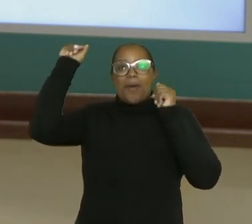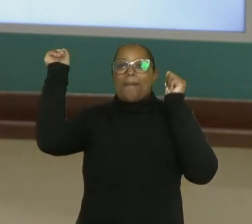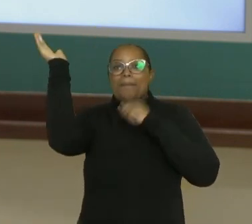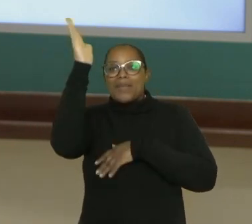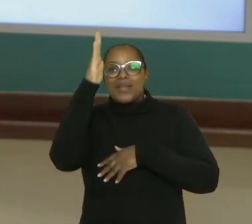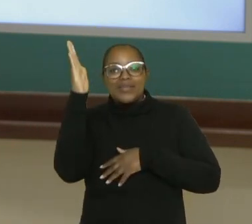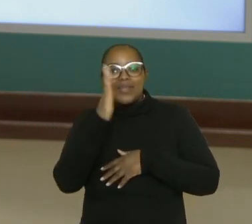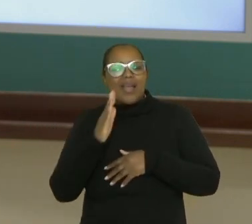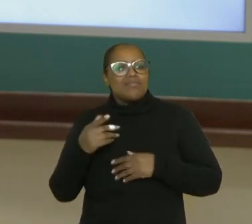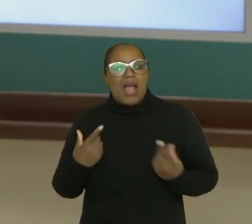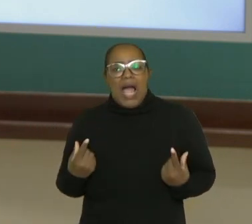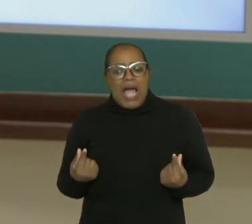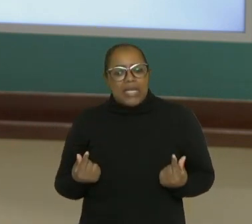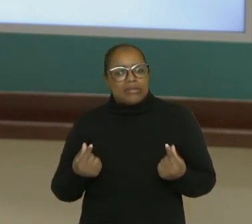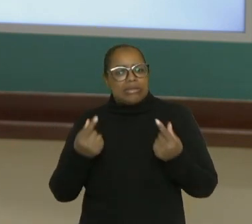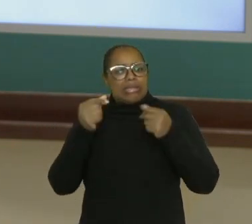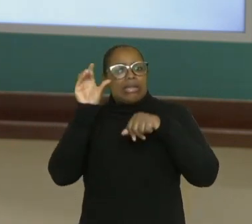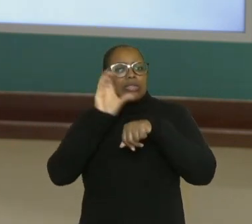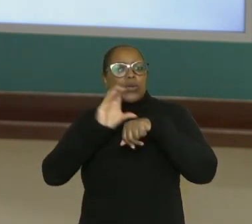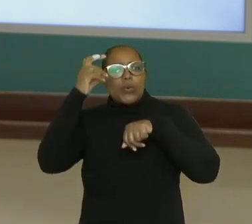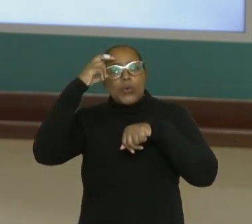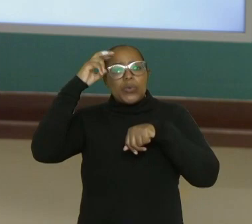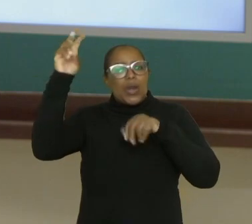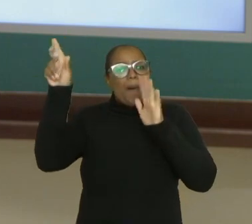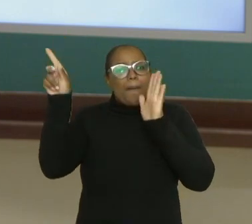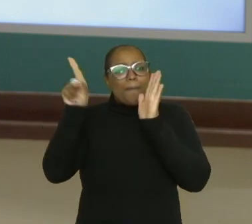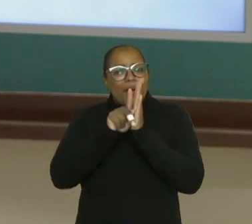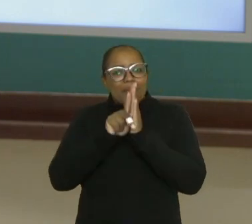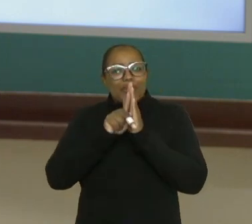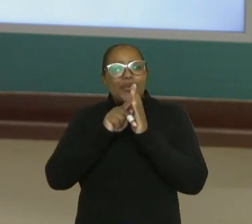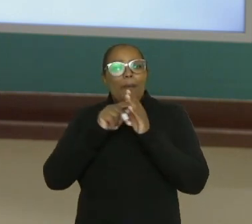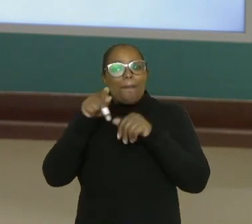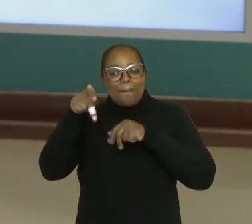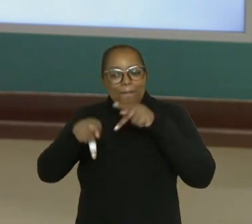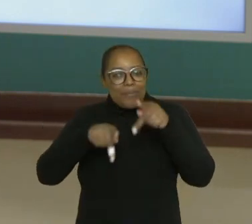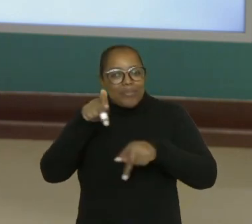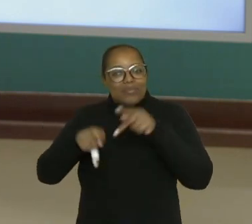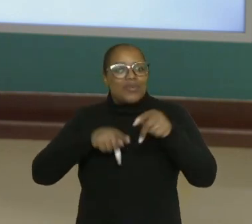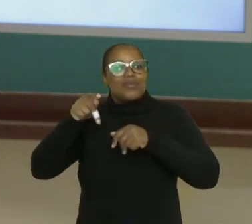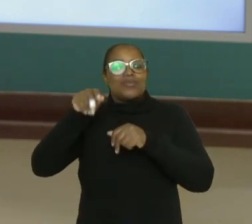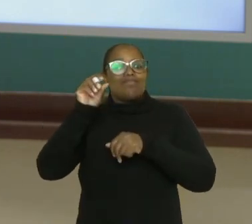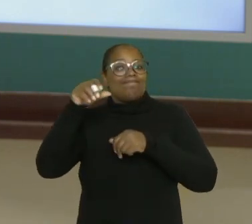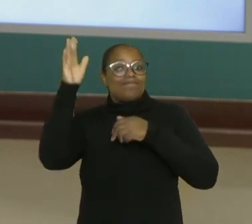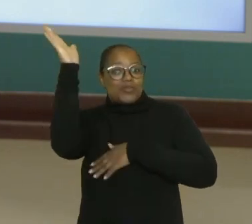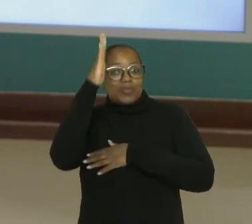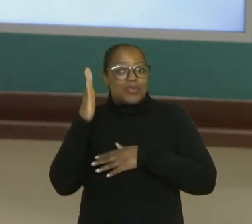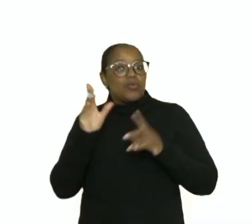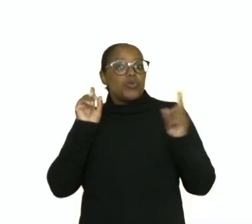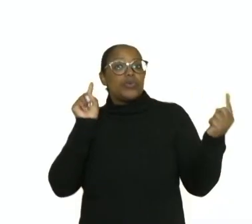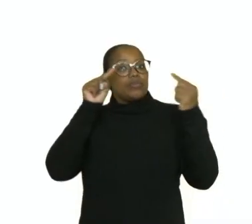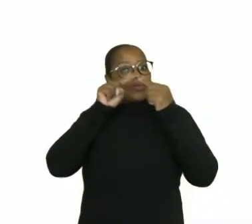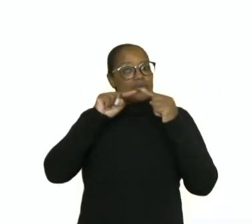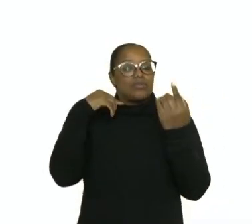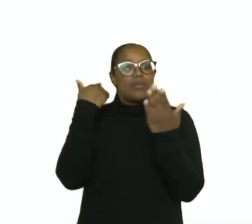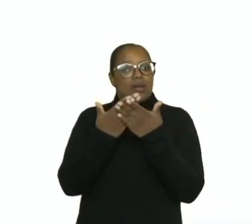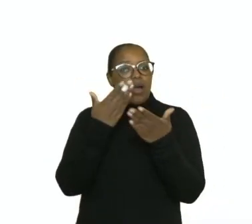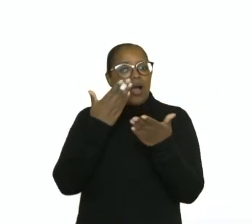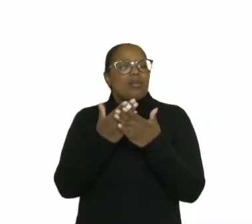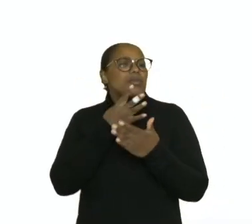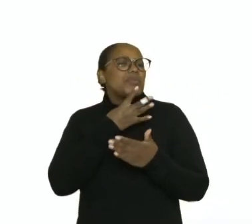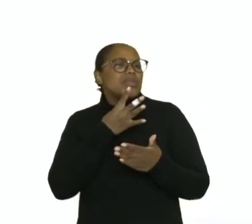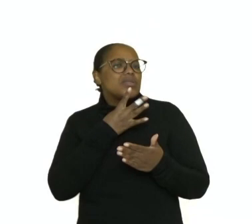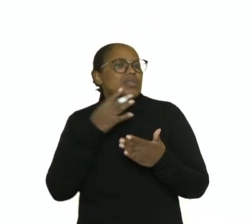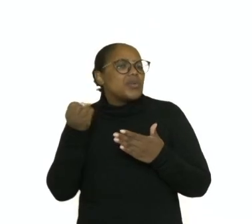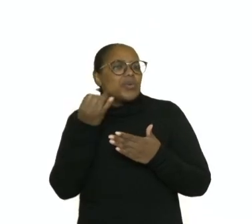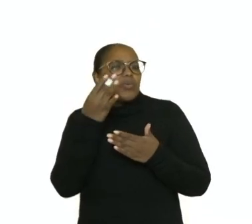riqueza cultural dos povos indígenas brasileiros. E os objetivos desta aula são conhecer alguns